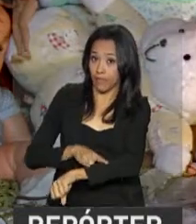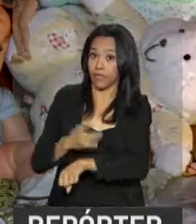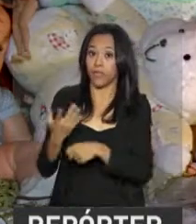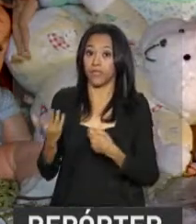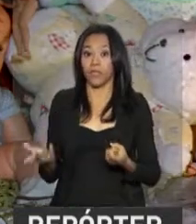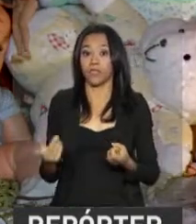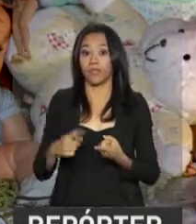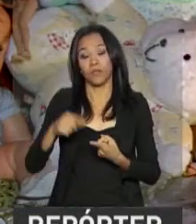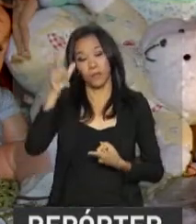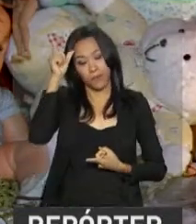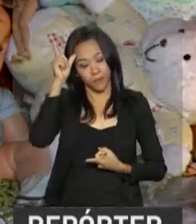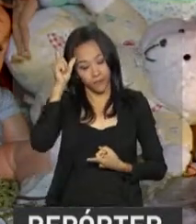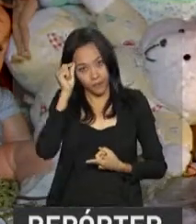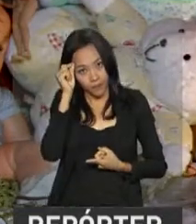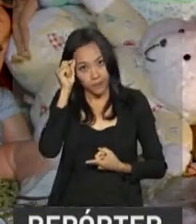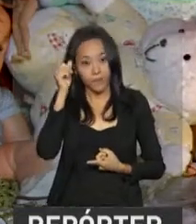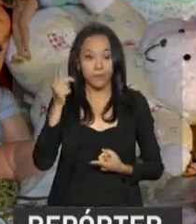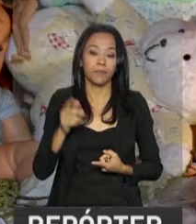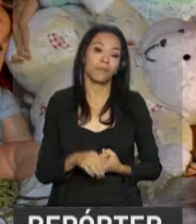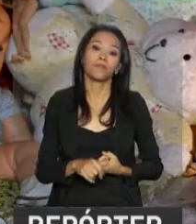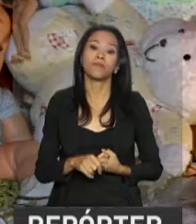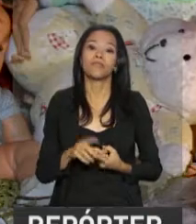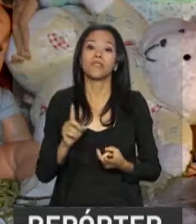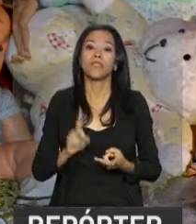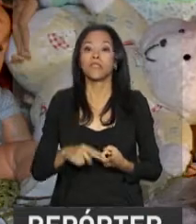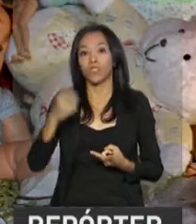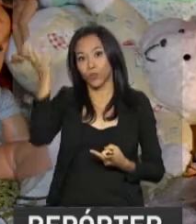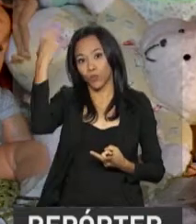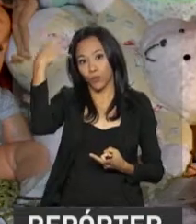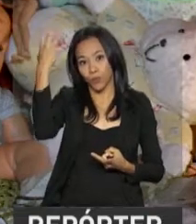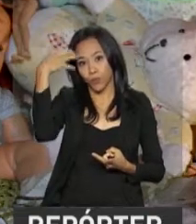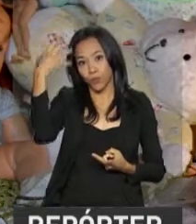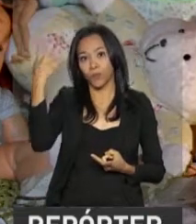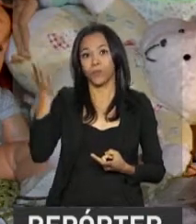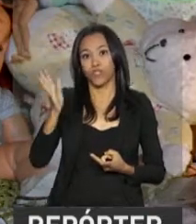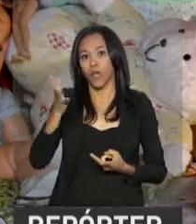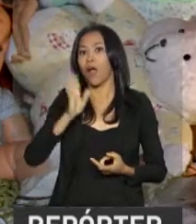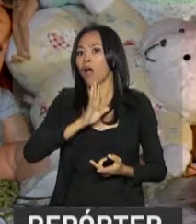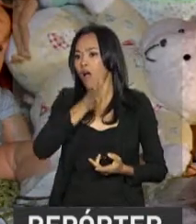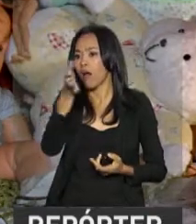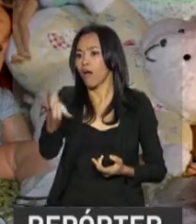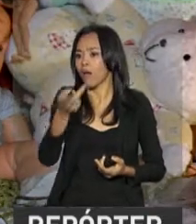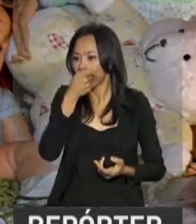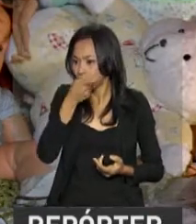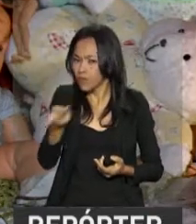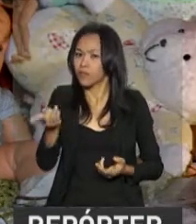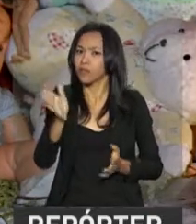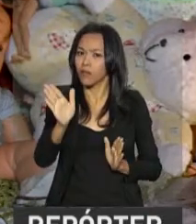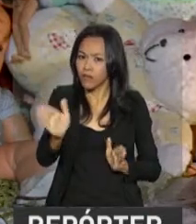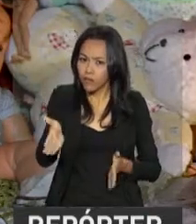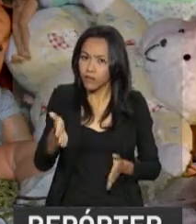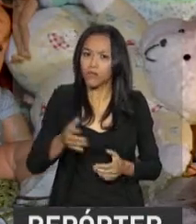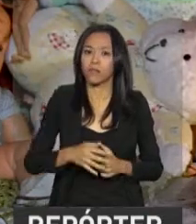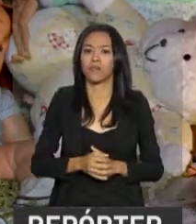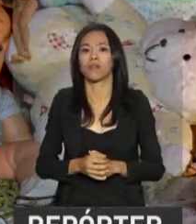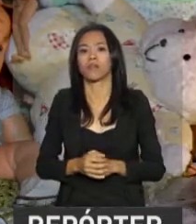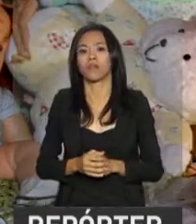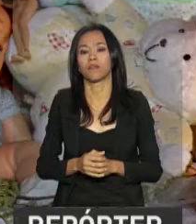sossegado tranqüilo em um chuveiro vamos visitar já é bom